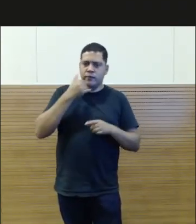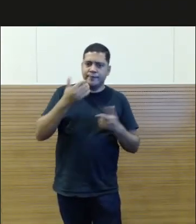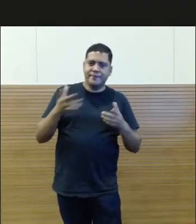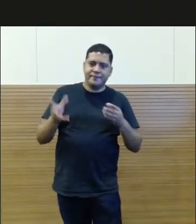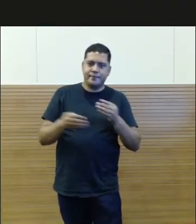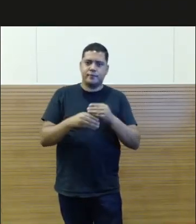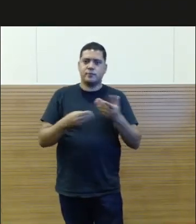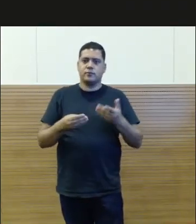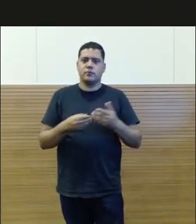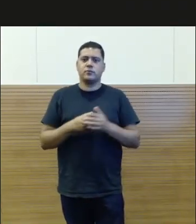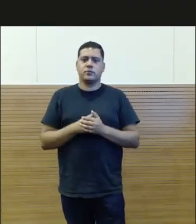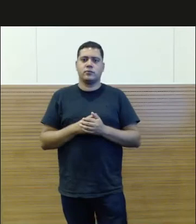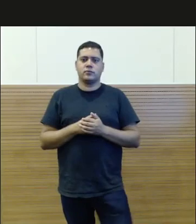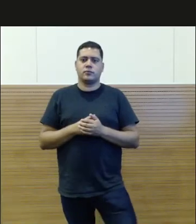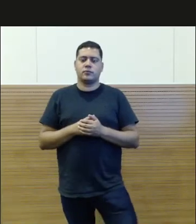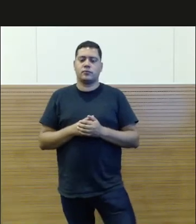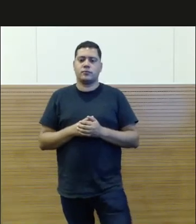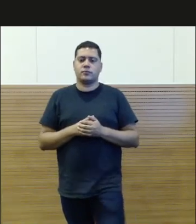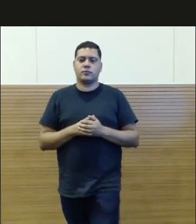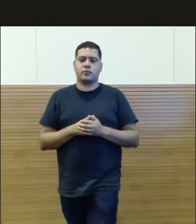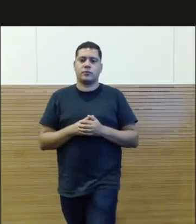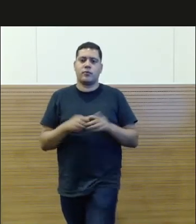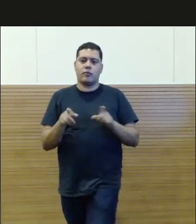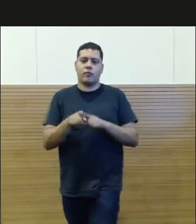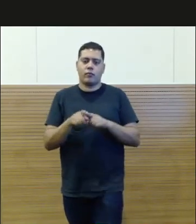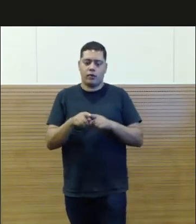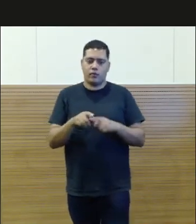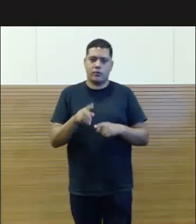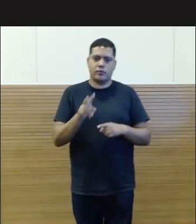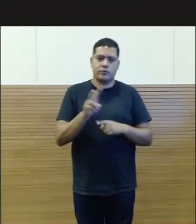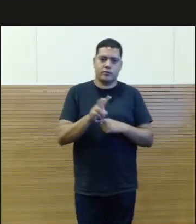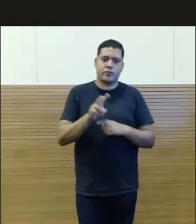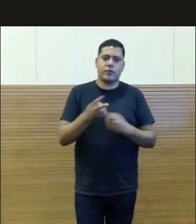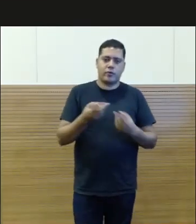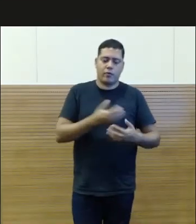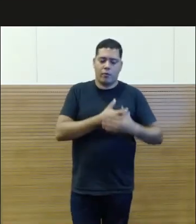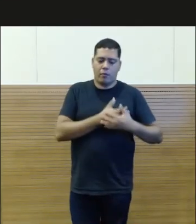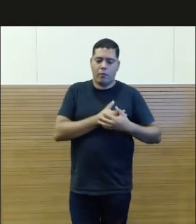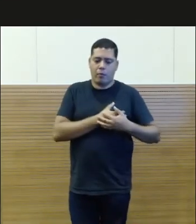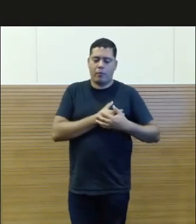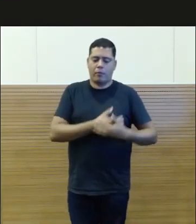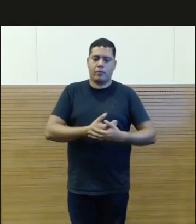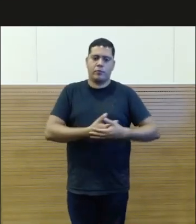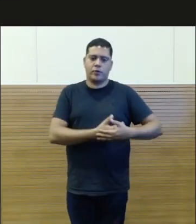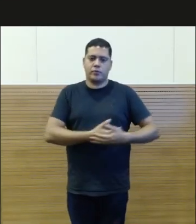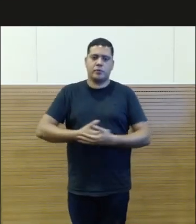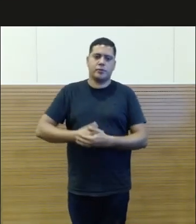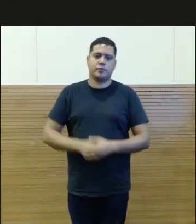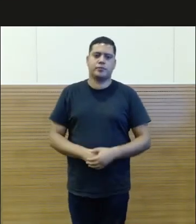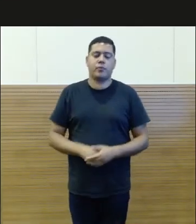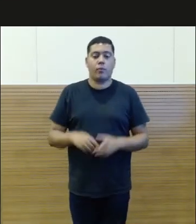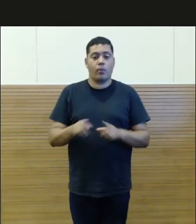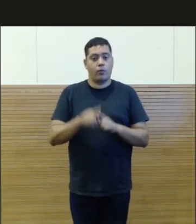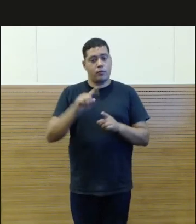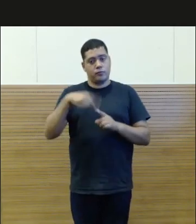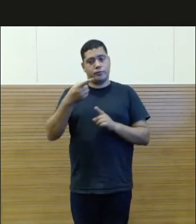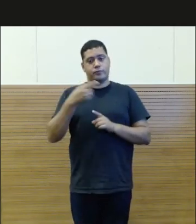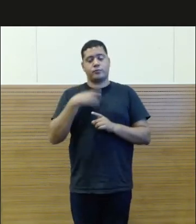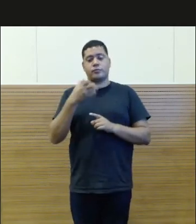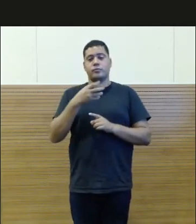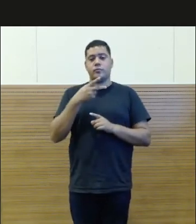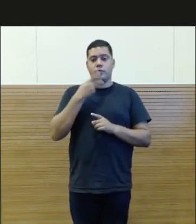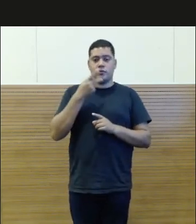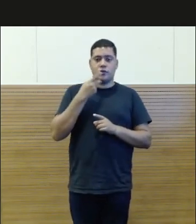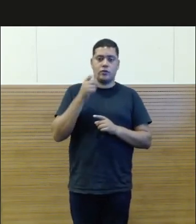complementar e na proteção da lactância materna. Um outro ponto que eu queria, só para ir